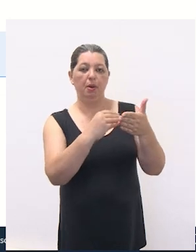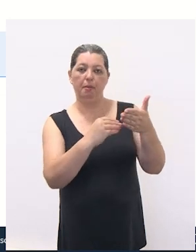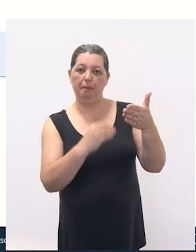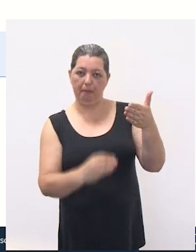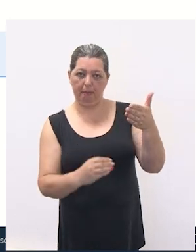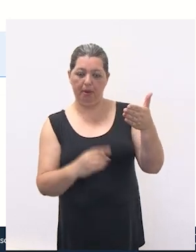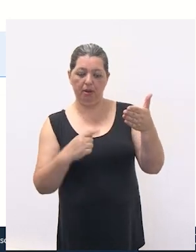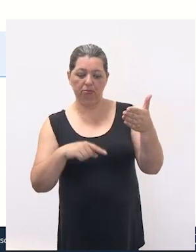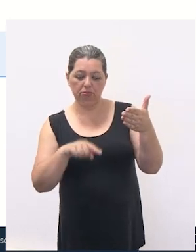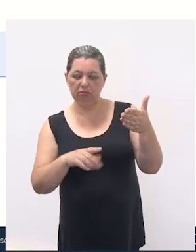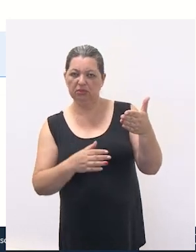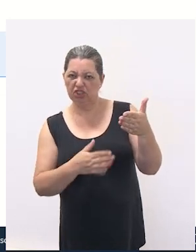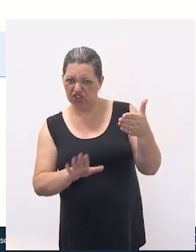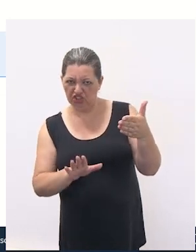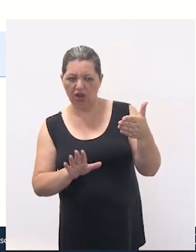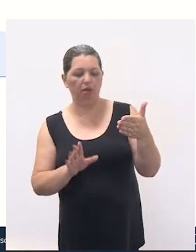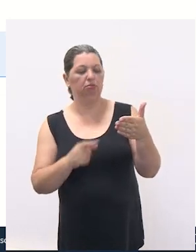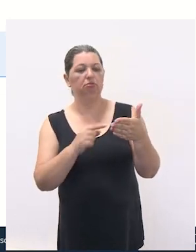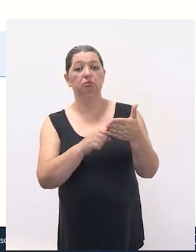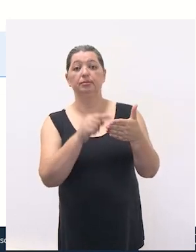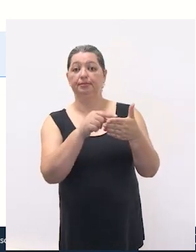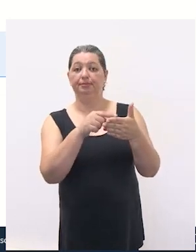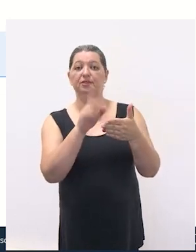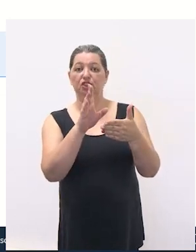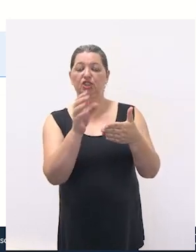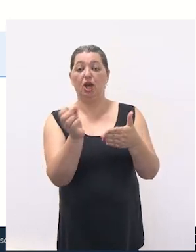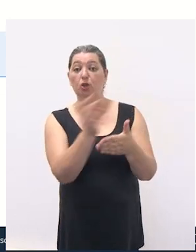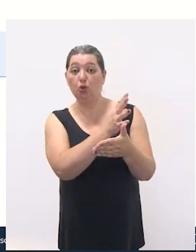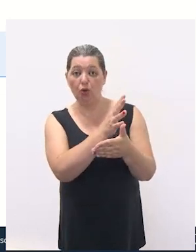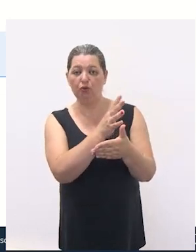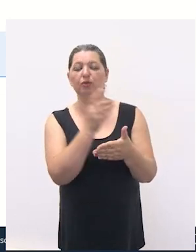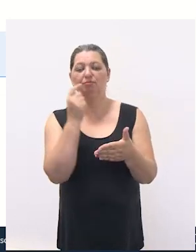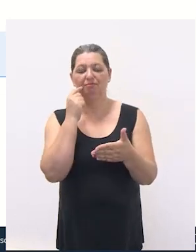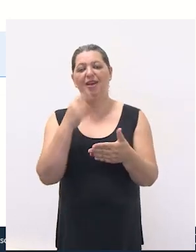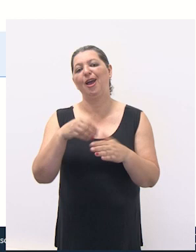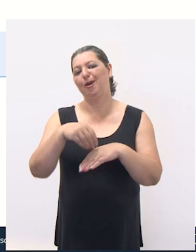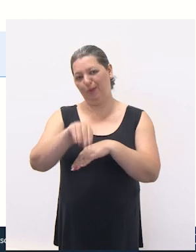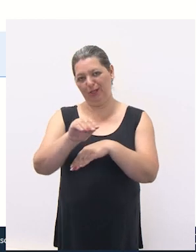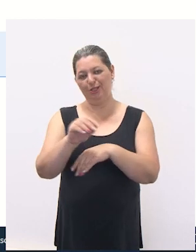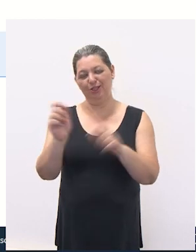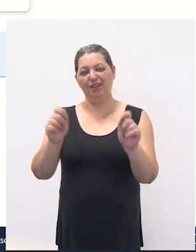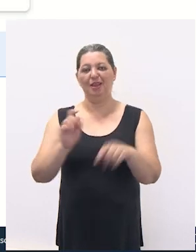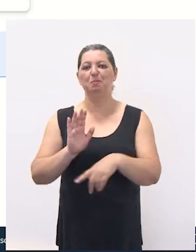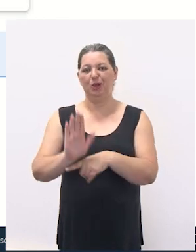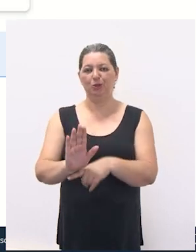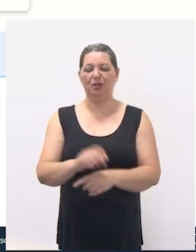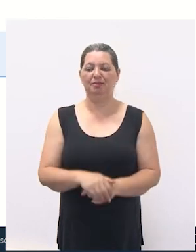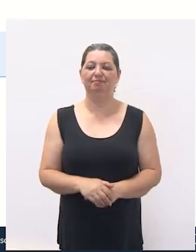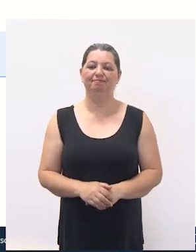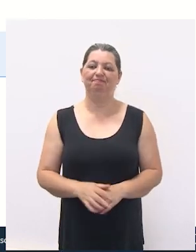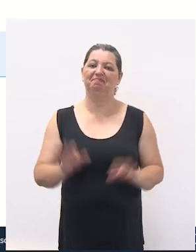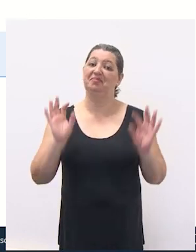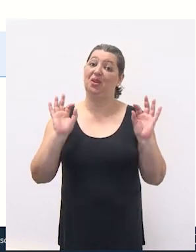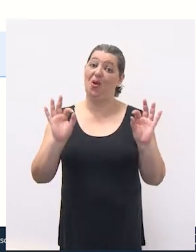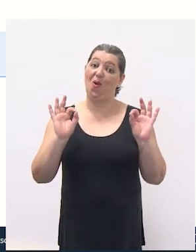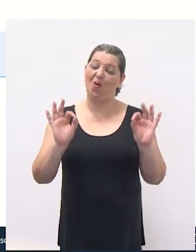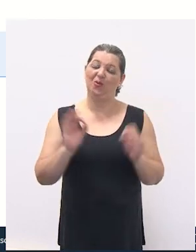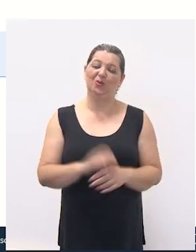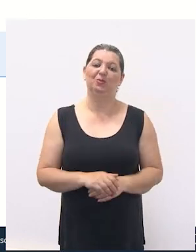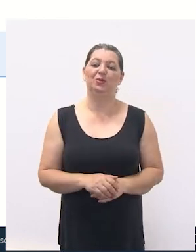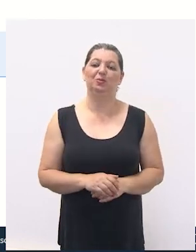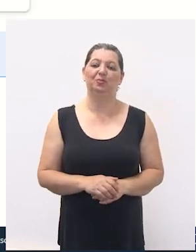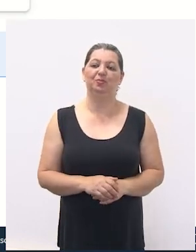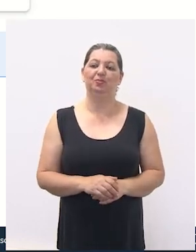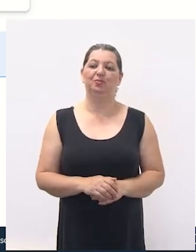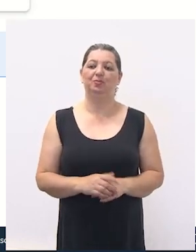quando ele entrar já está na cara dele. Uma dica aí que eu acho que pode ajudar, Ana Paula e Giovanni. Foi ótima, Carla. E aí, como o Giovanni está